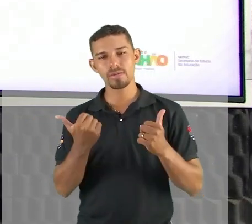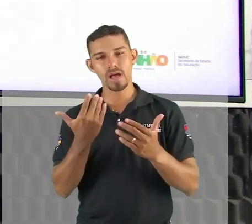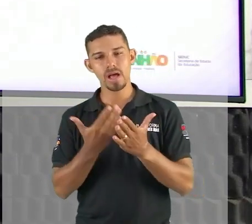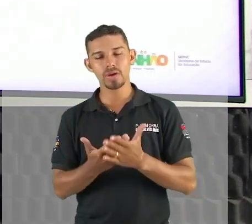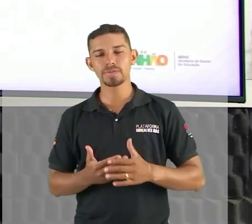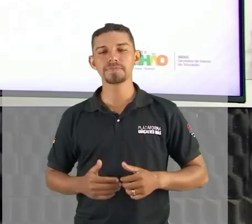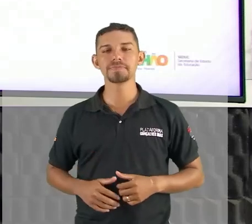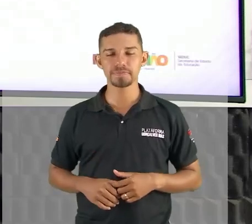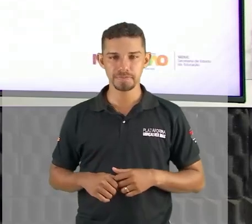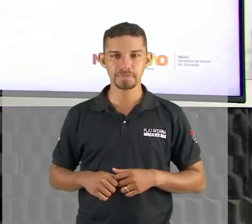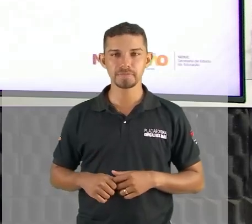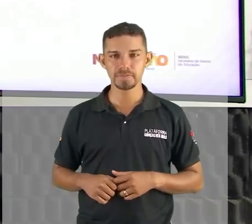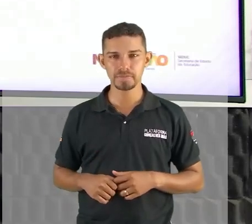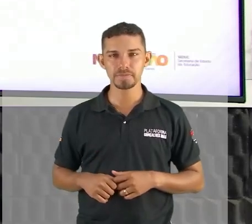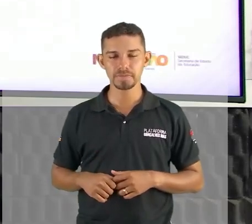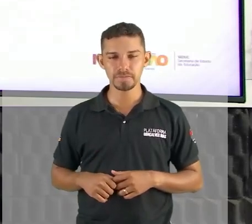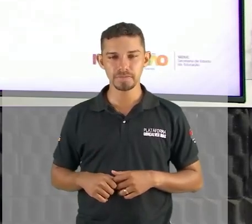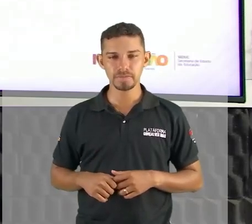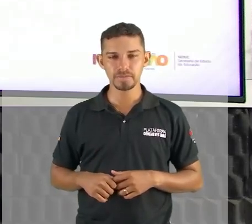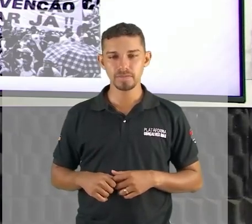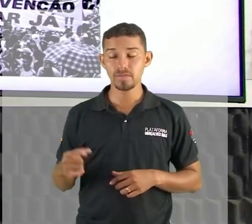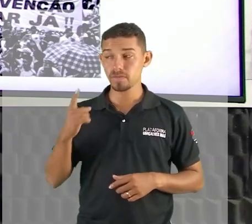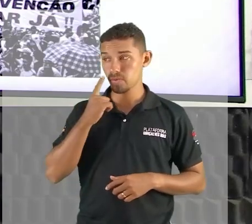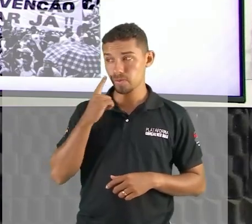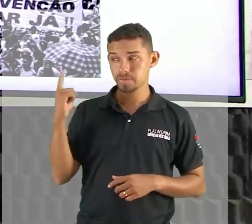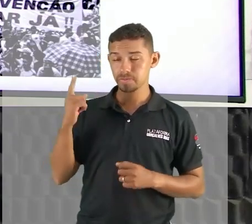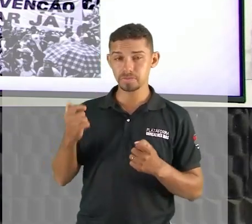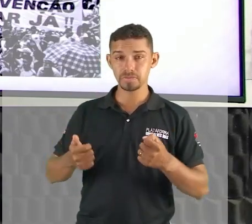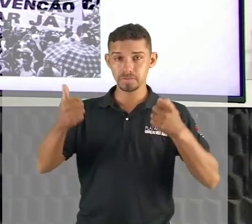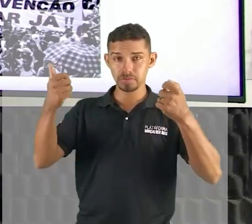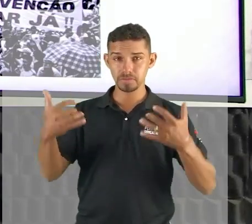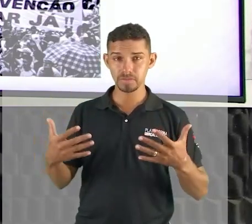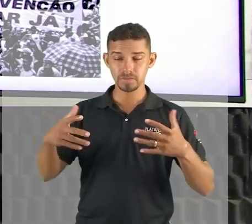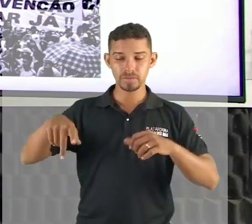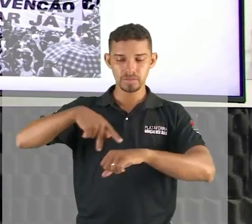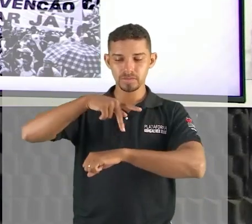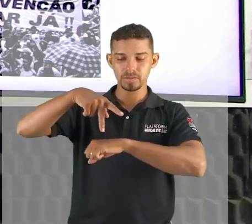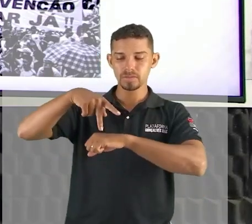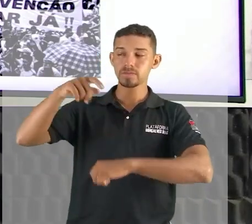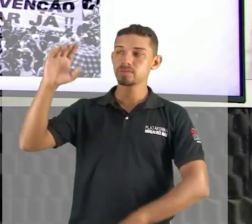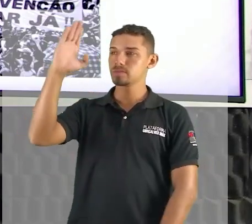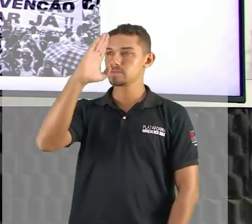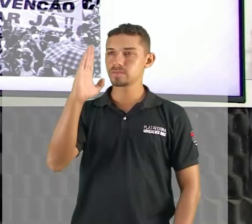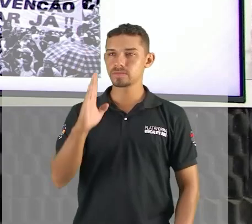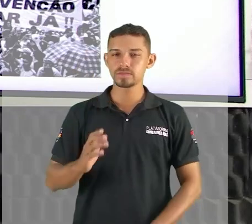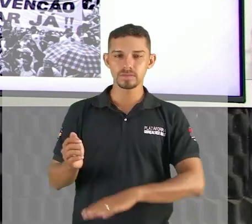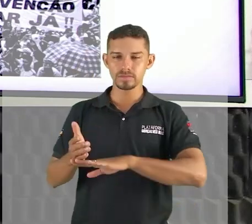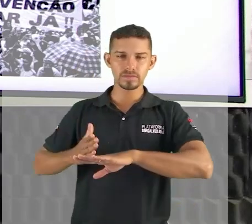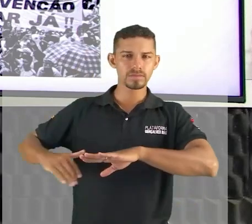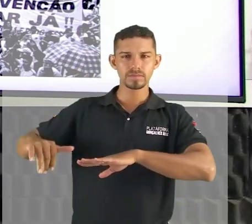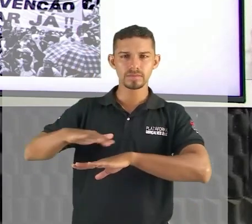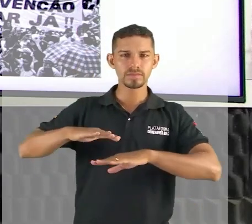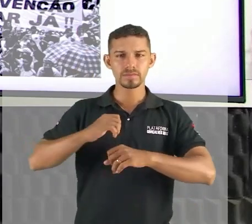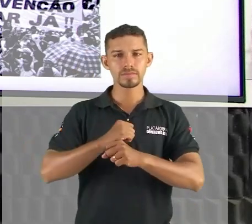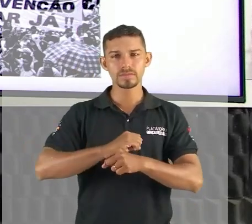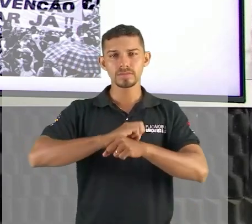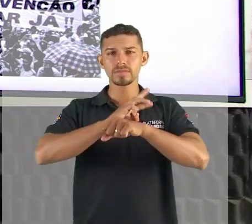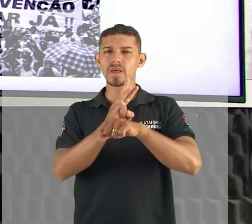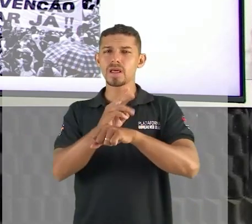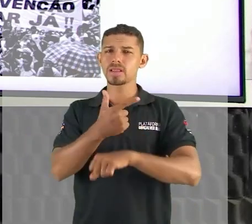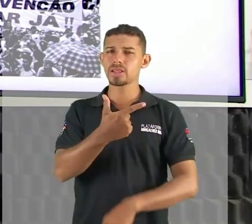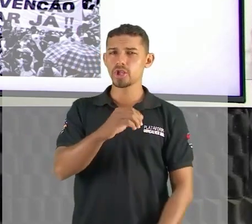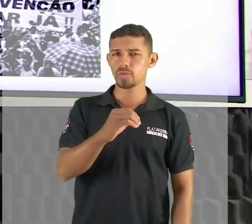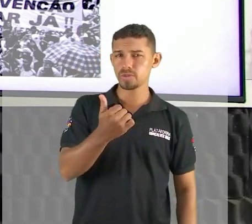nossa aula. Vamos trabalhar a questão sobre o Brasil contemporâneo. Caiu na UEMA em